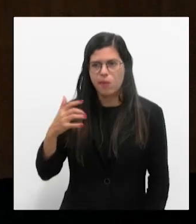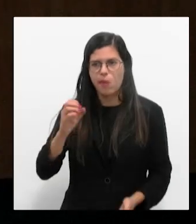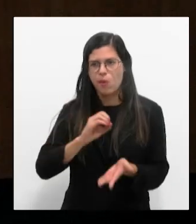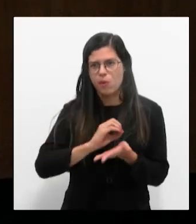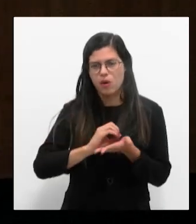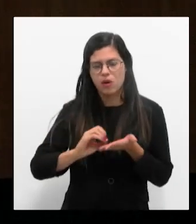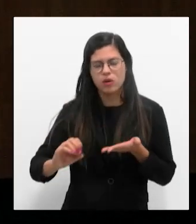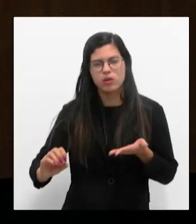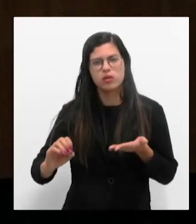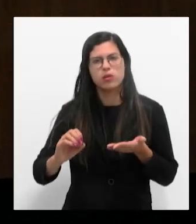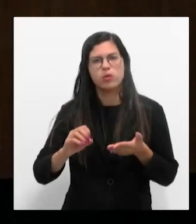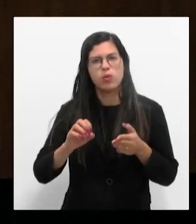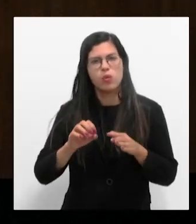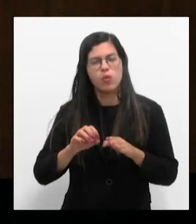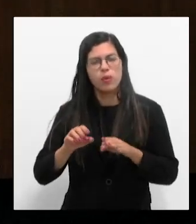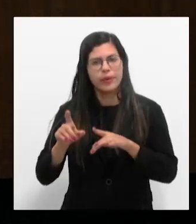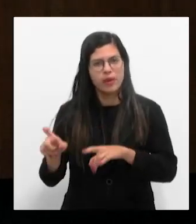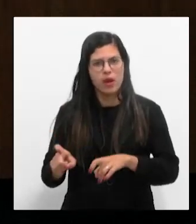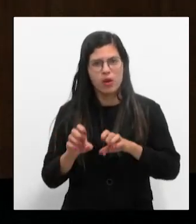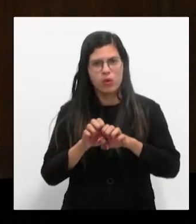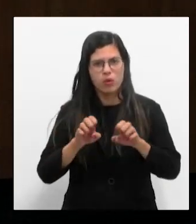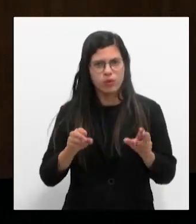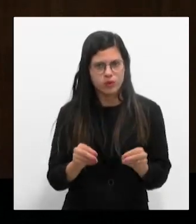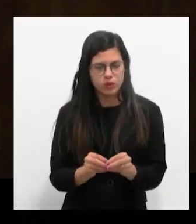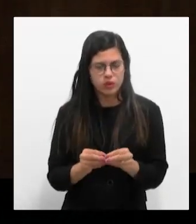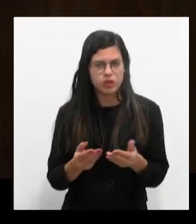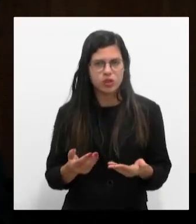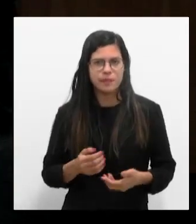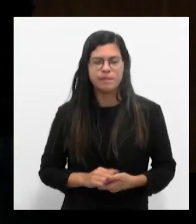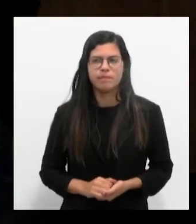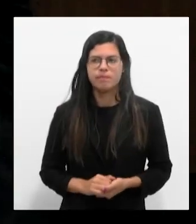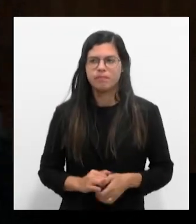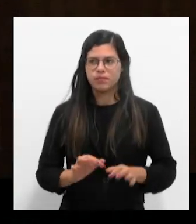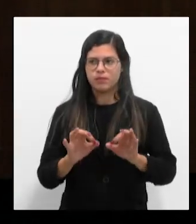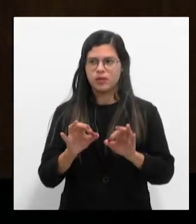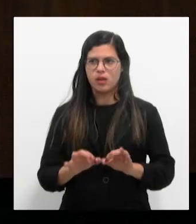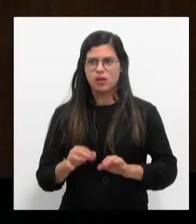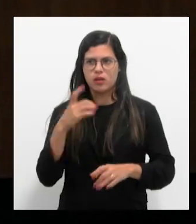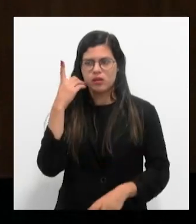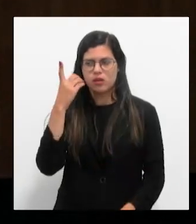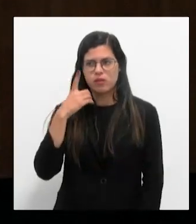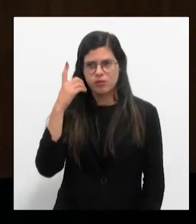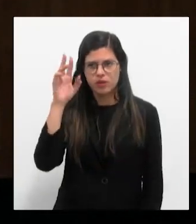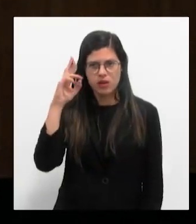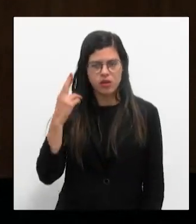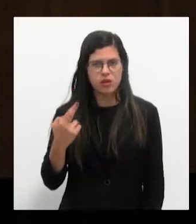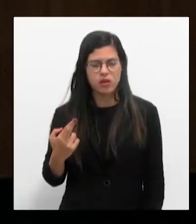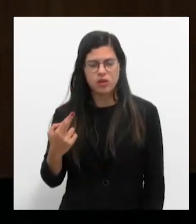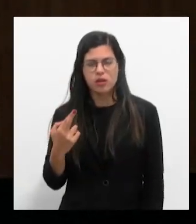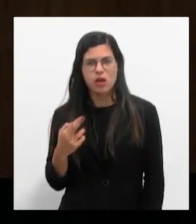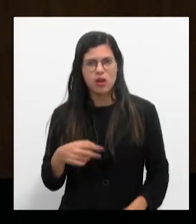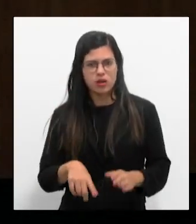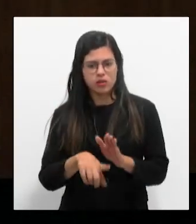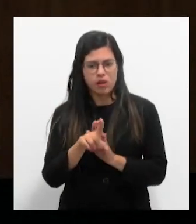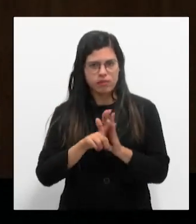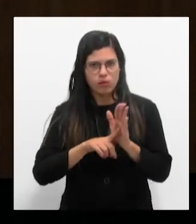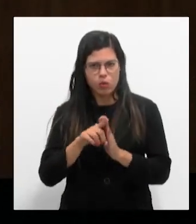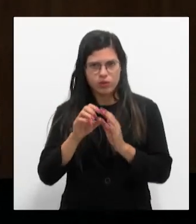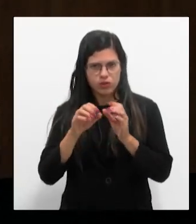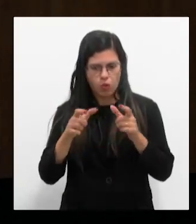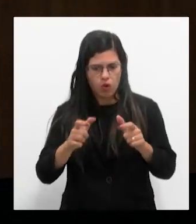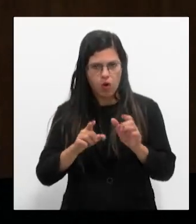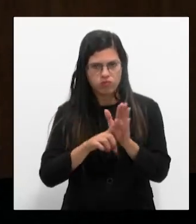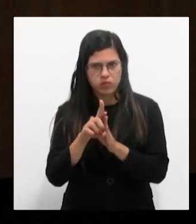orgânicos, da agroecologia. Então, não tenho dúvidas, deputada Renata, que esse observatório vai ser